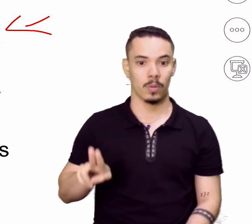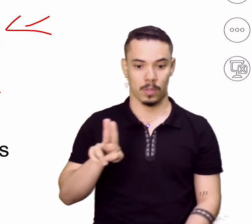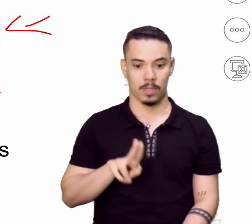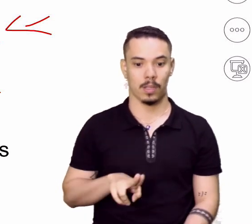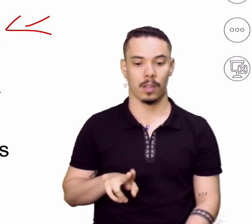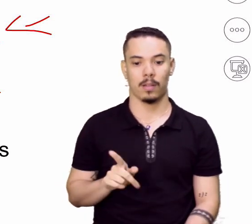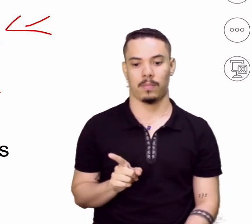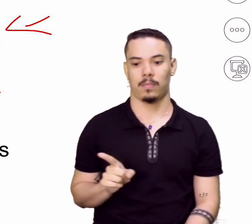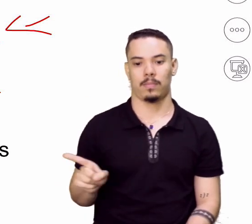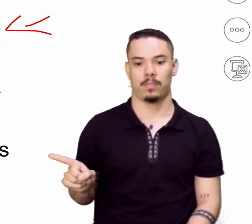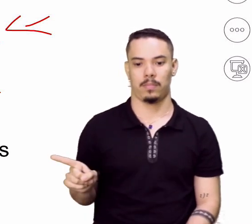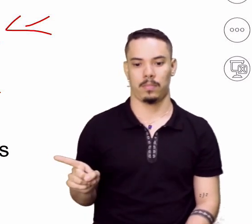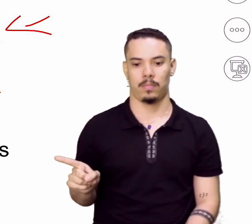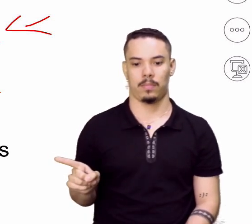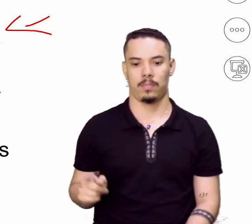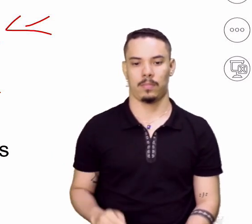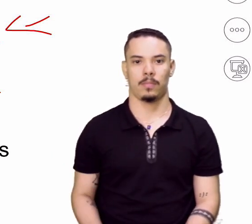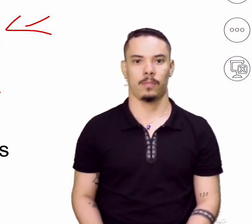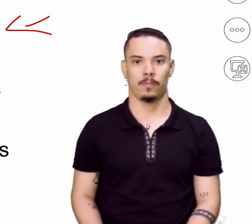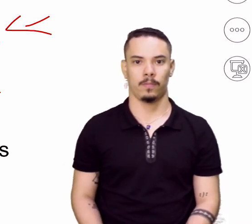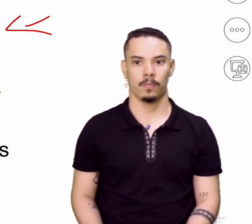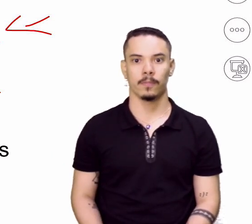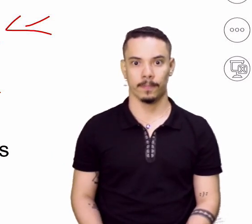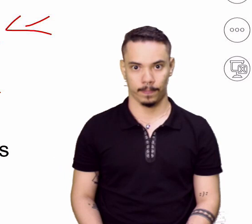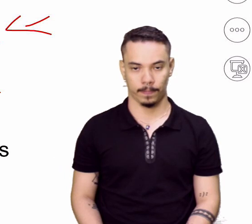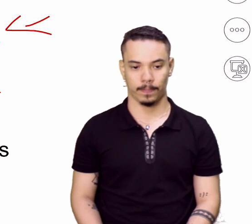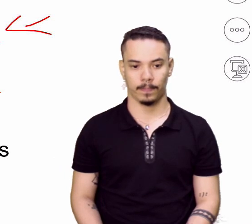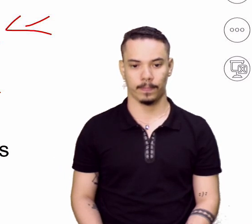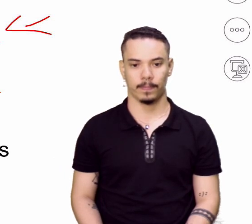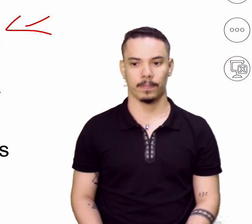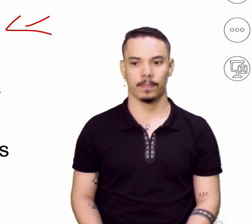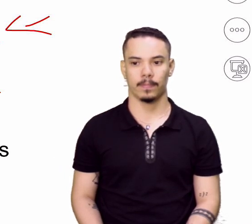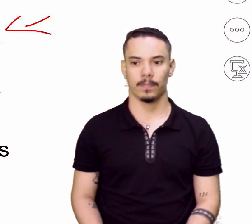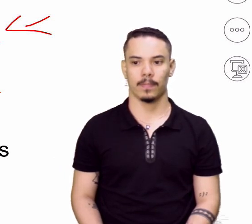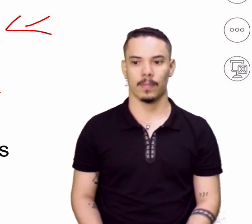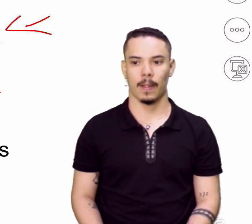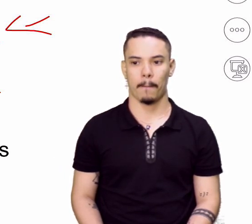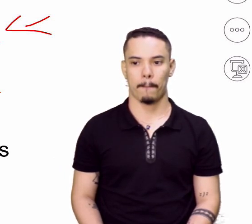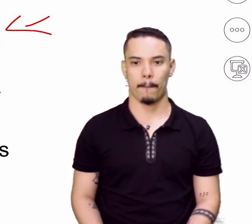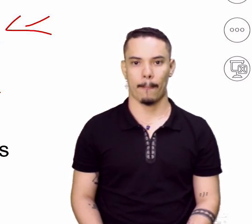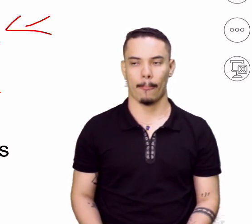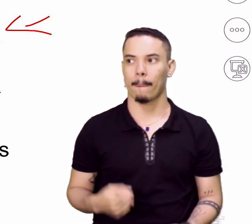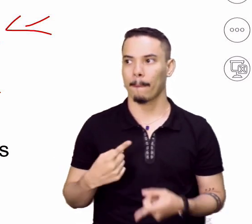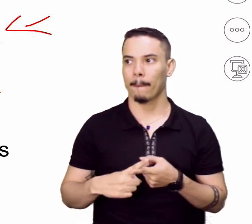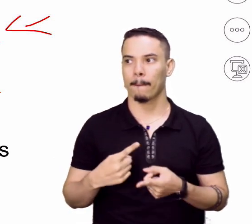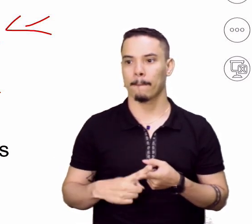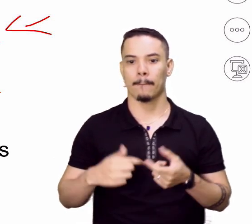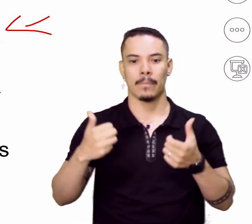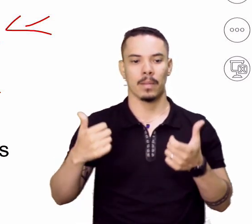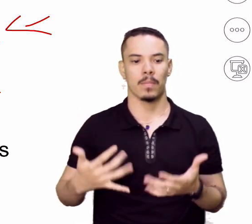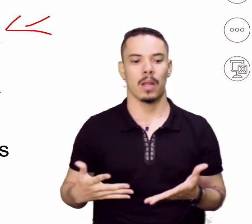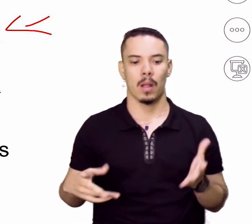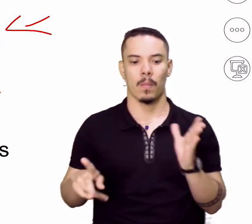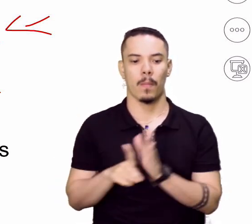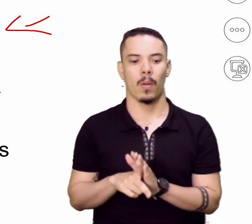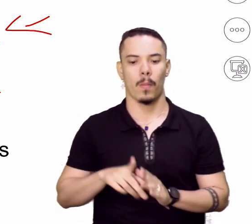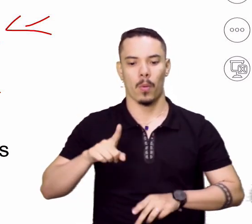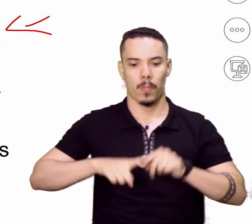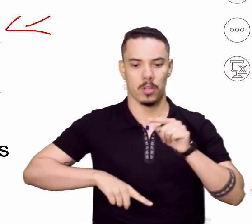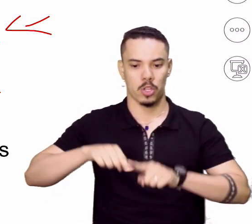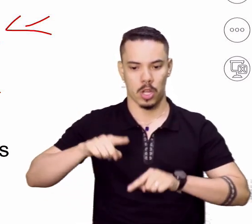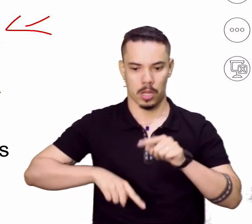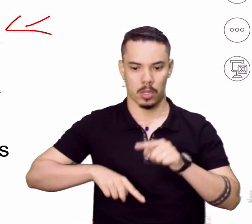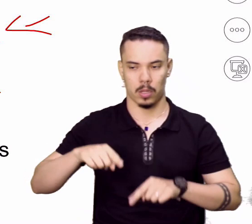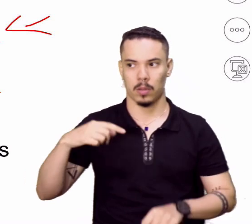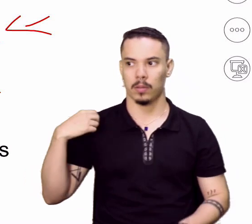ser o which aí. Então, this is the gun, porque você está falando aí de quê? Da arma, que é um objeto.